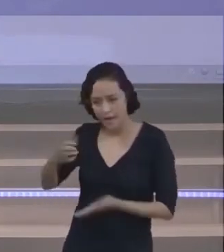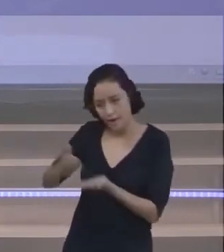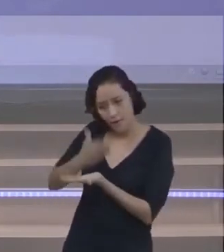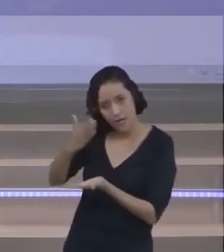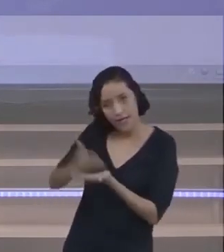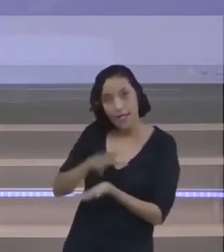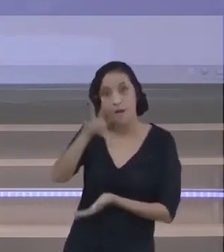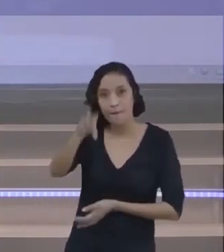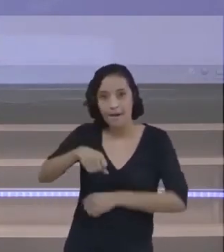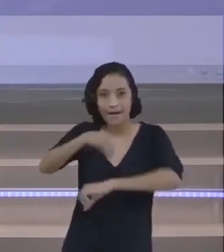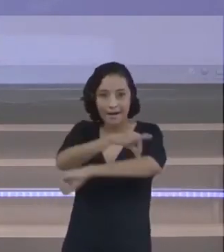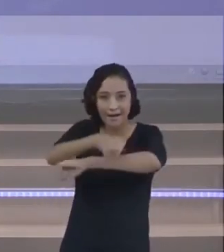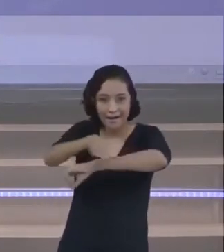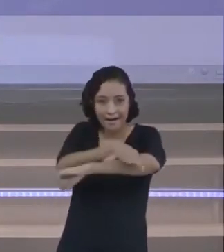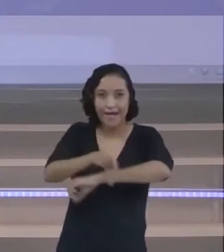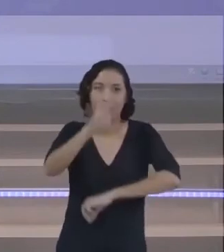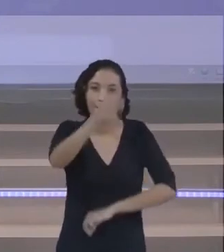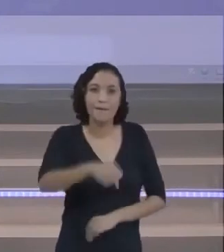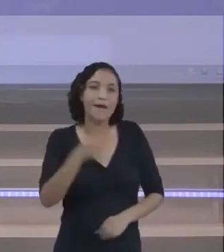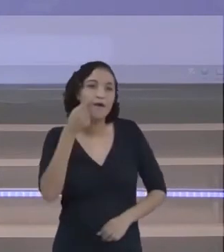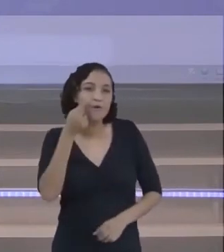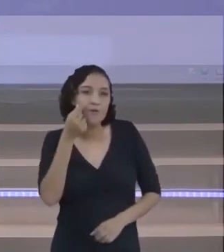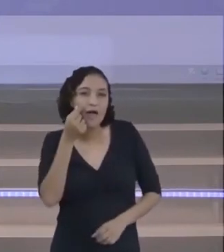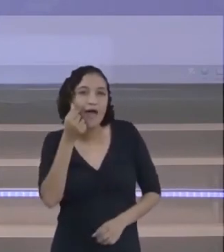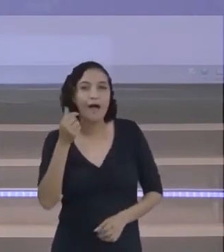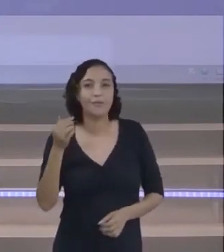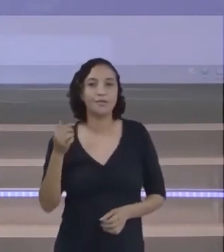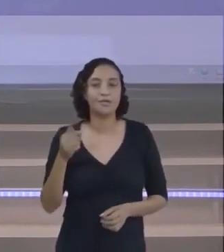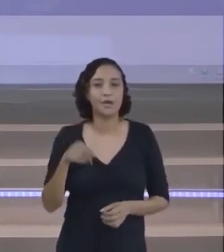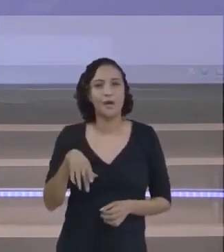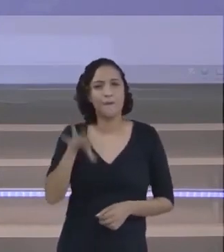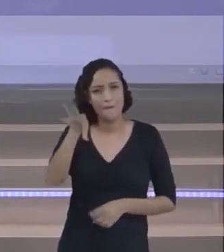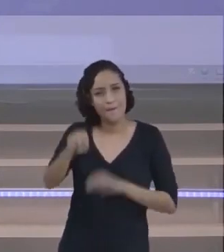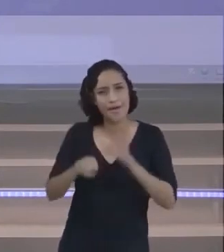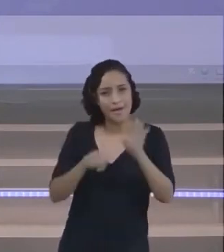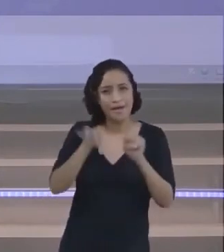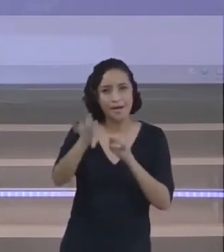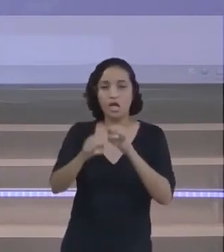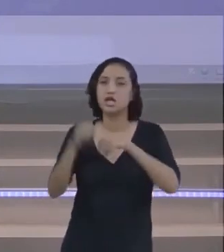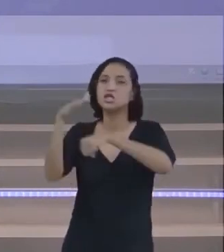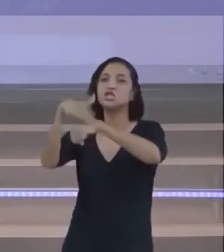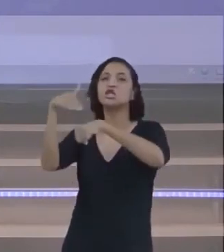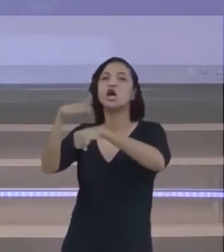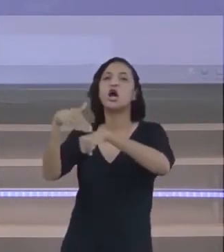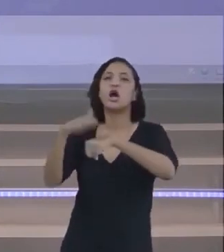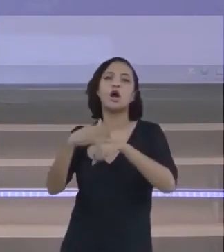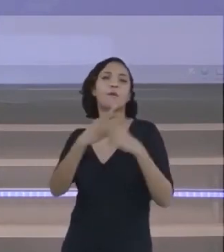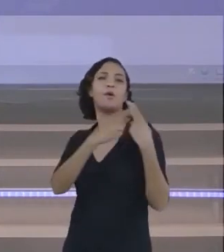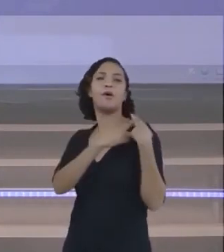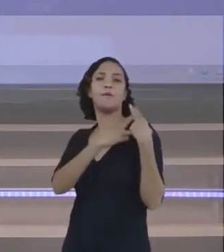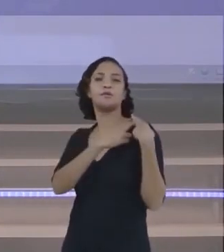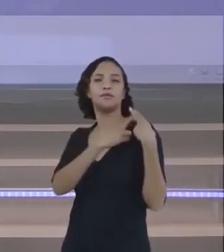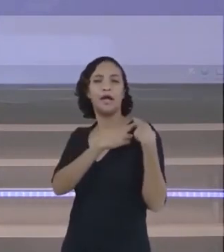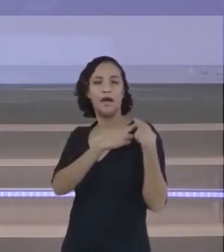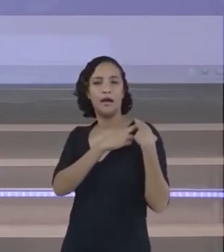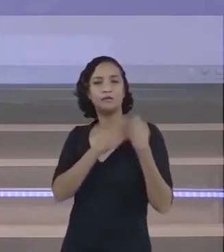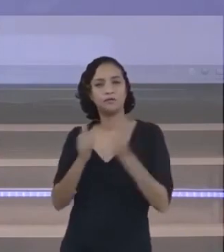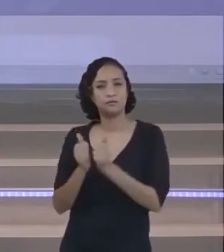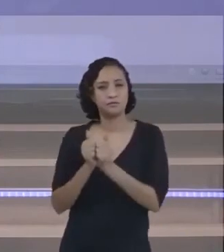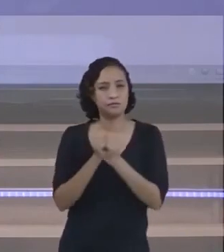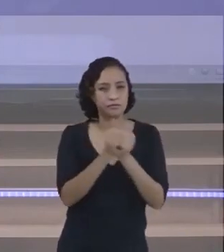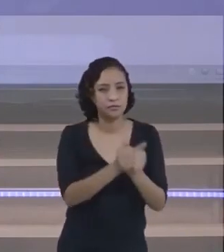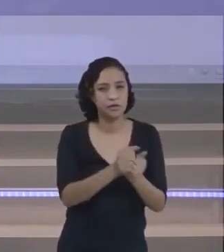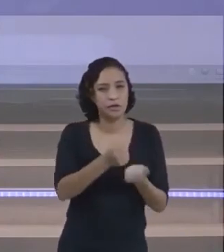o lápis, pegue a régua se você tiver. Pegue o que você tiver aí próximo de você, chama um adulto para lhe ajudar também e vamos